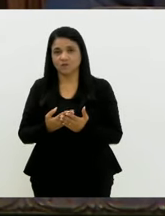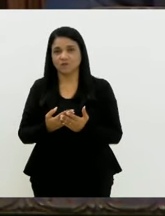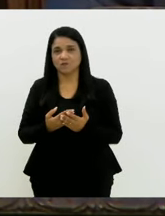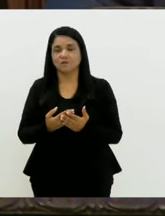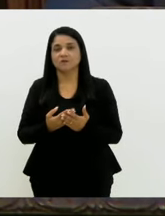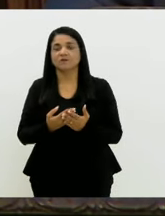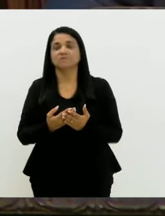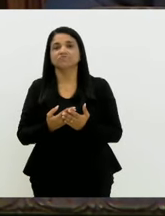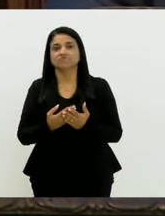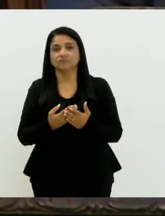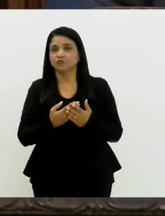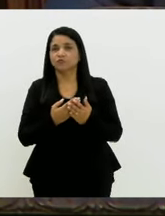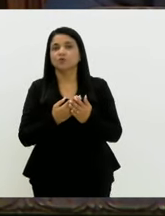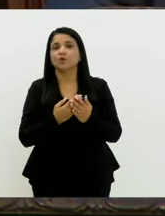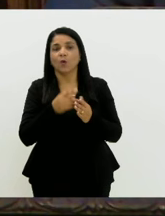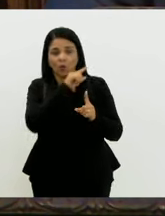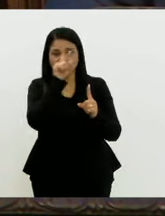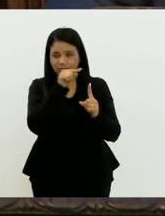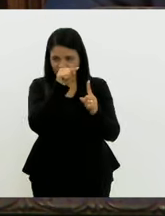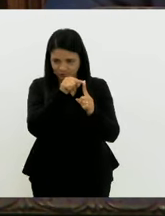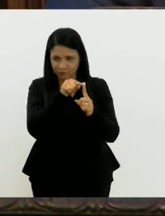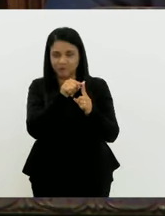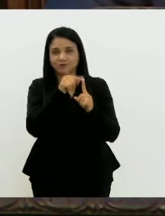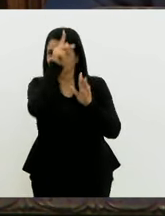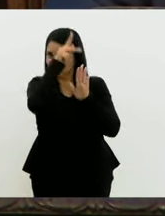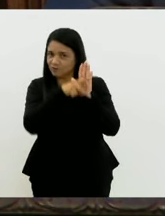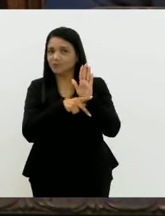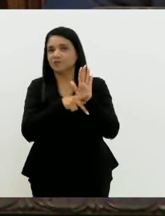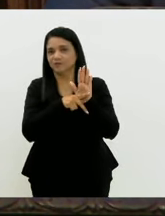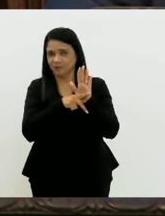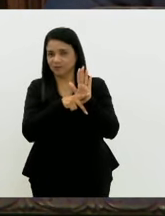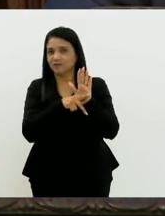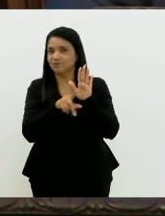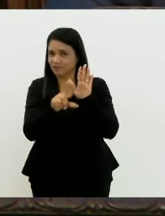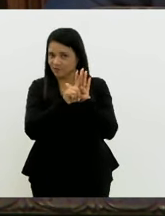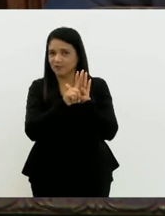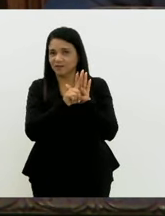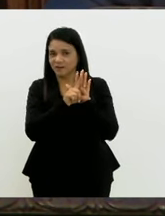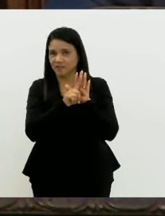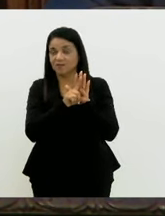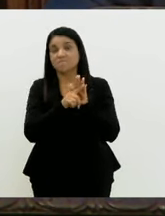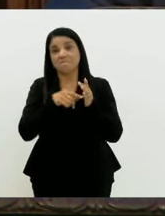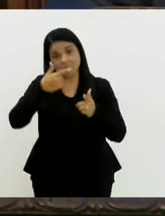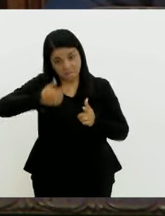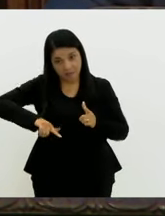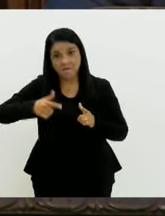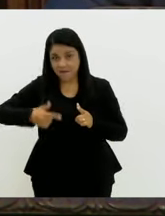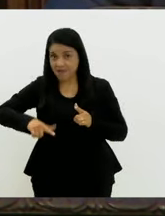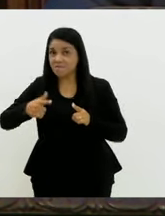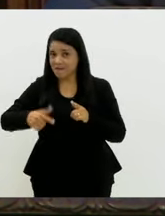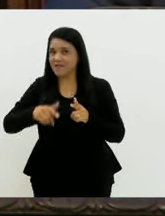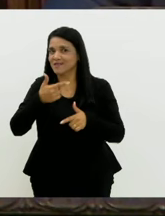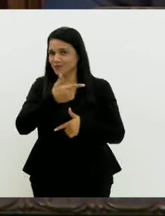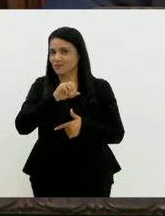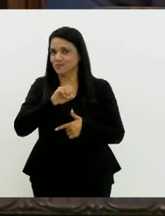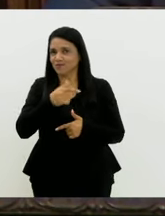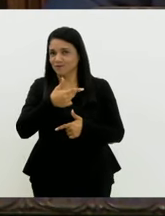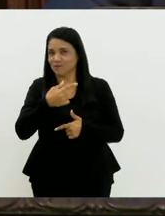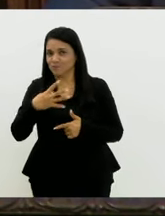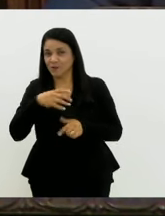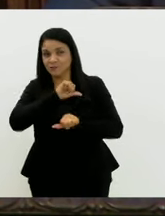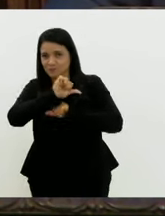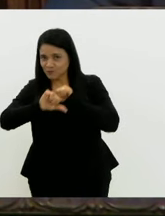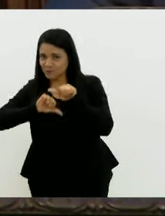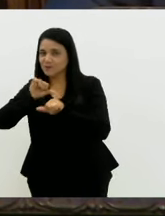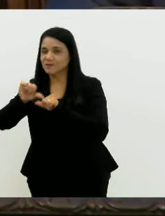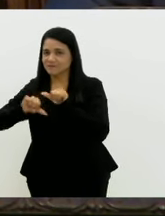propósitos desses projetos. Virão outros, já os previno, outros de mudança, porque